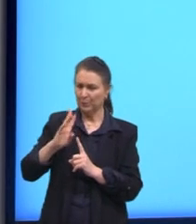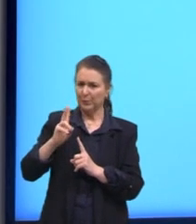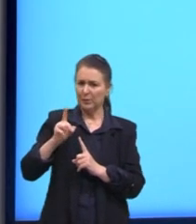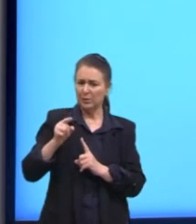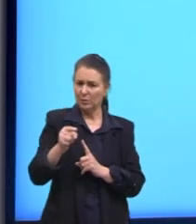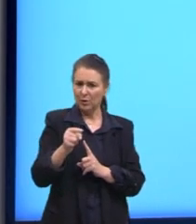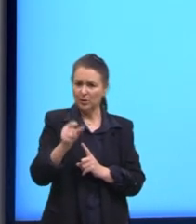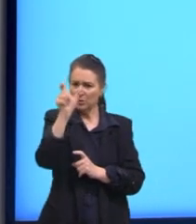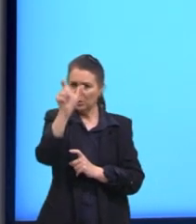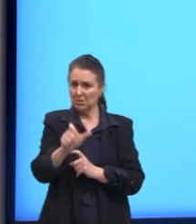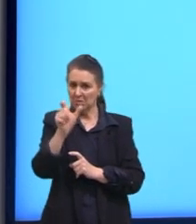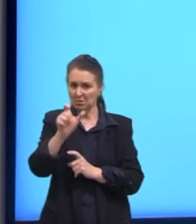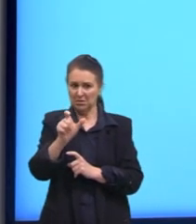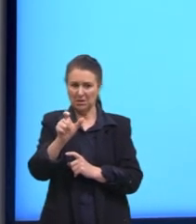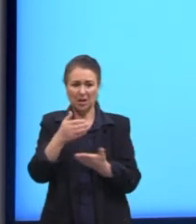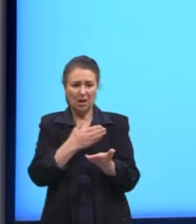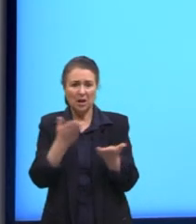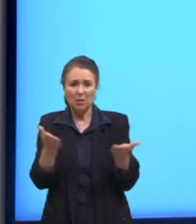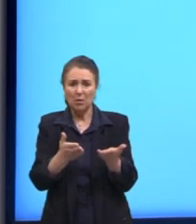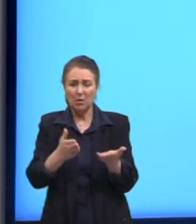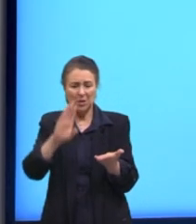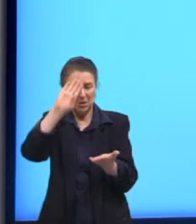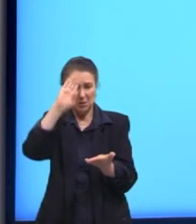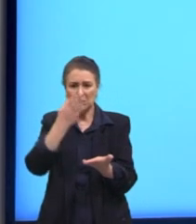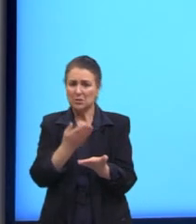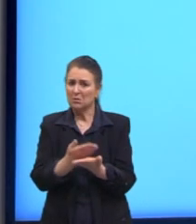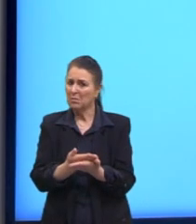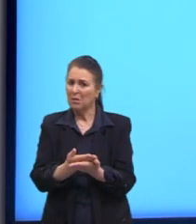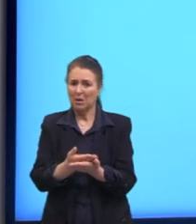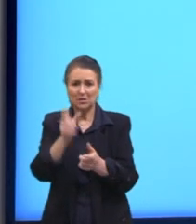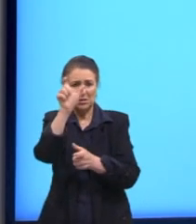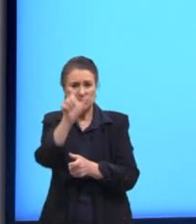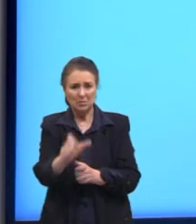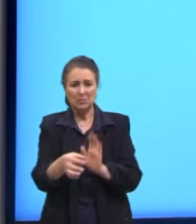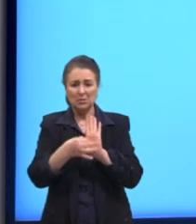a desacreditar nos formadores de opinião? Ok,